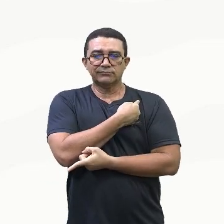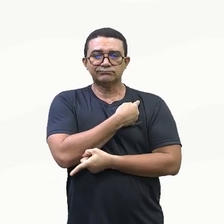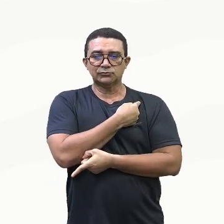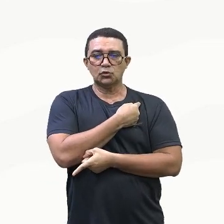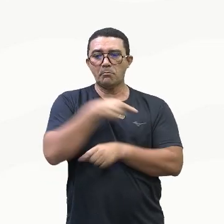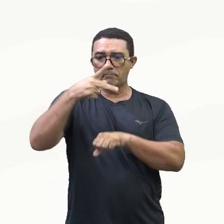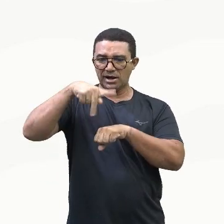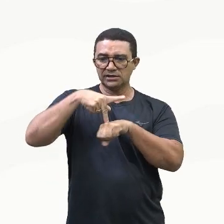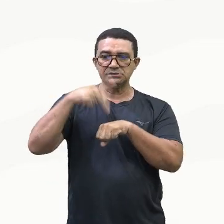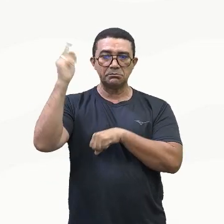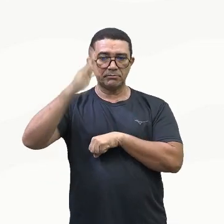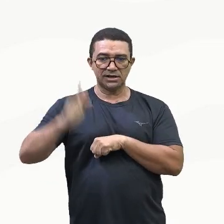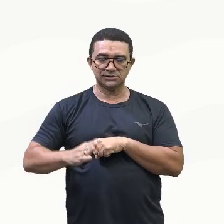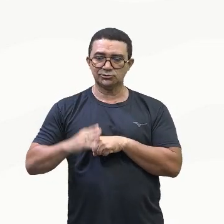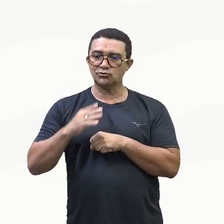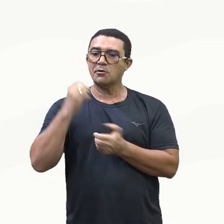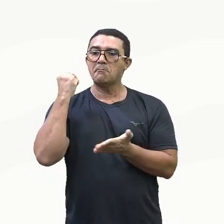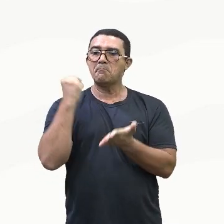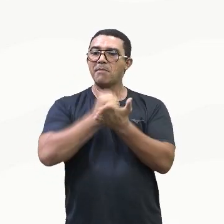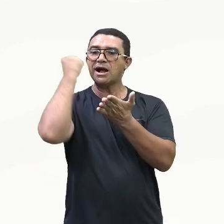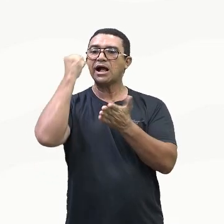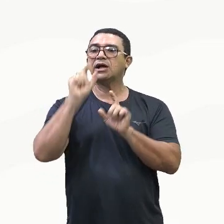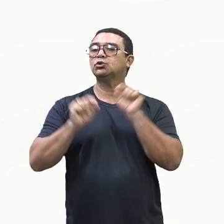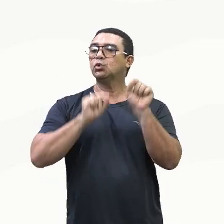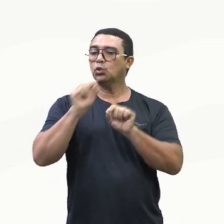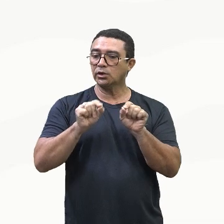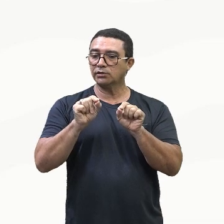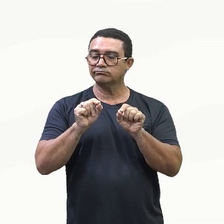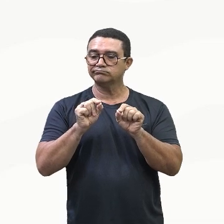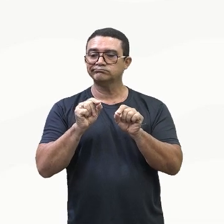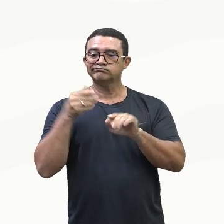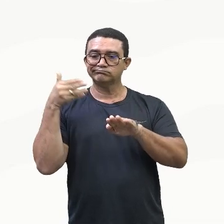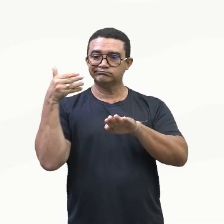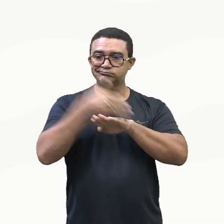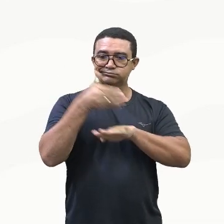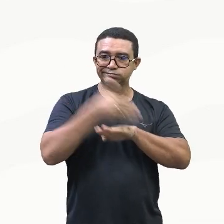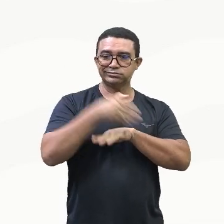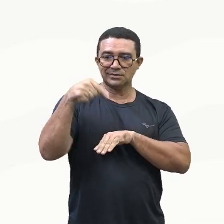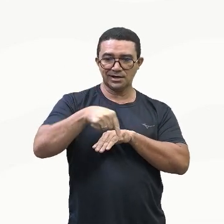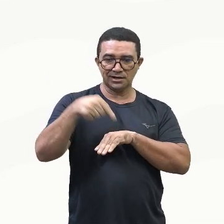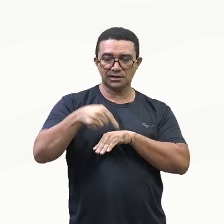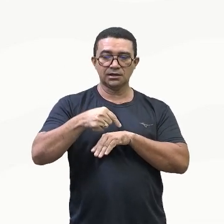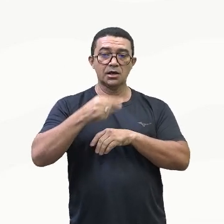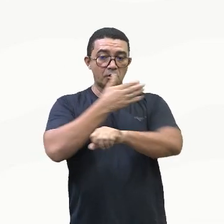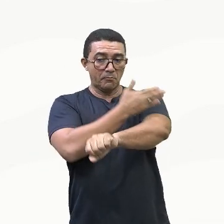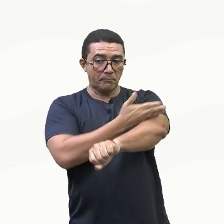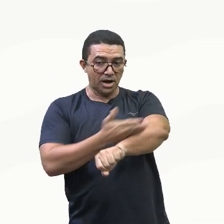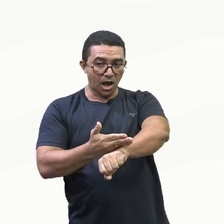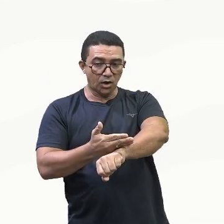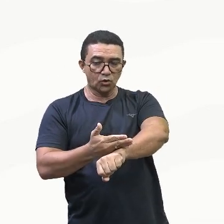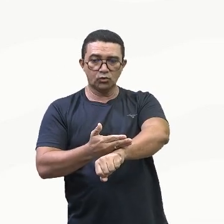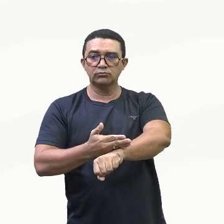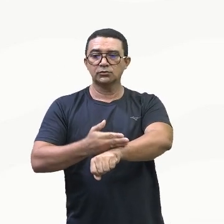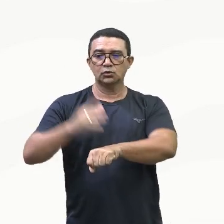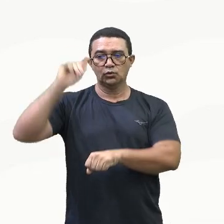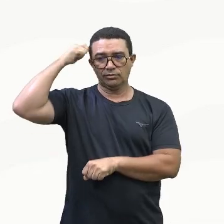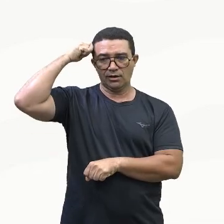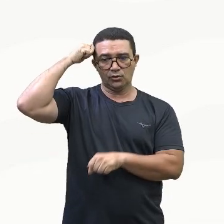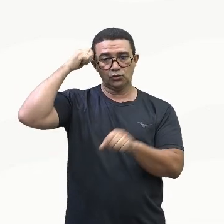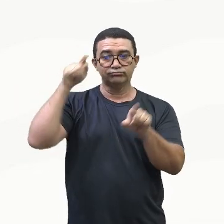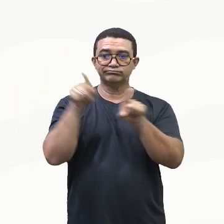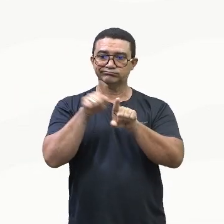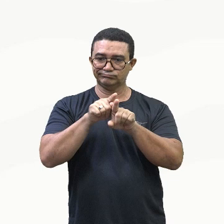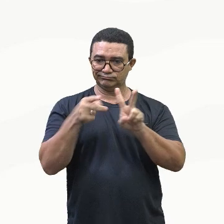brasileira, é marcada pela presença, vamos lá, do branco, do negro e do indígena. Do branco, nós já